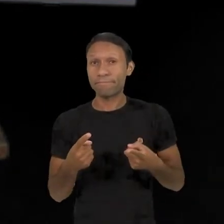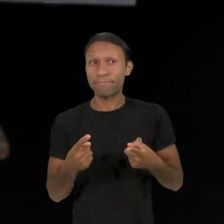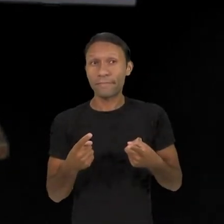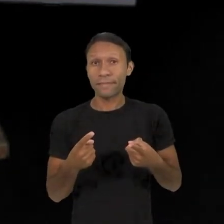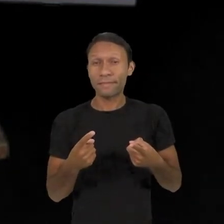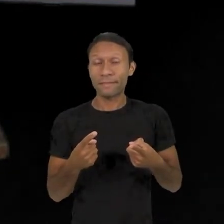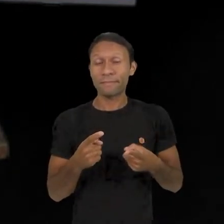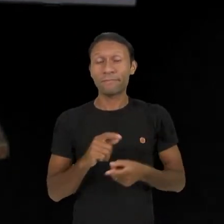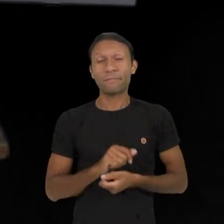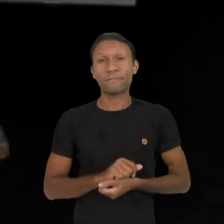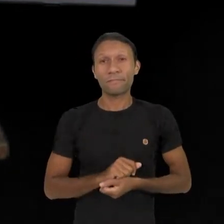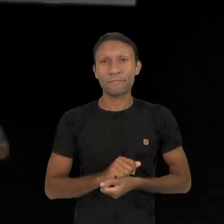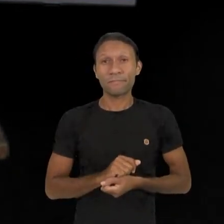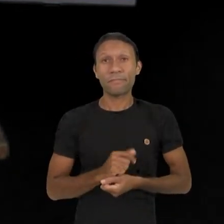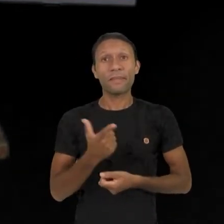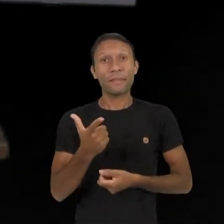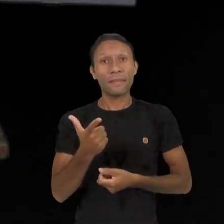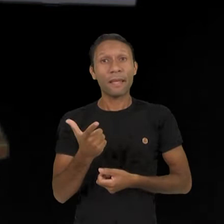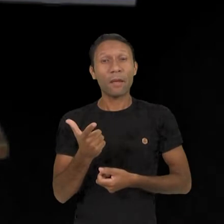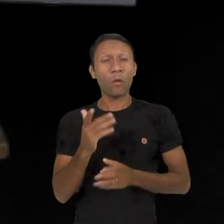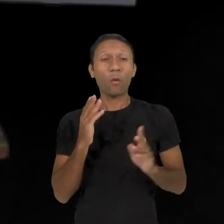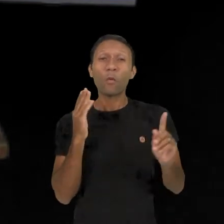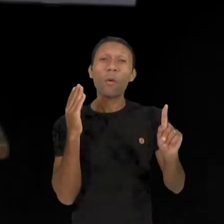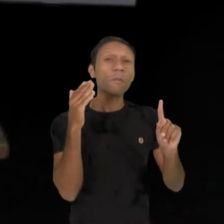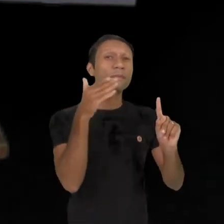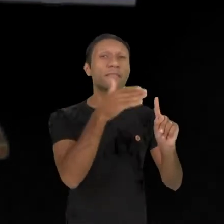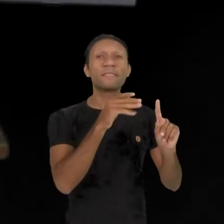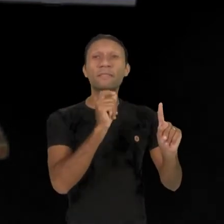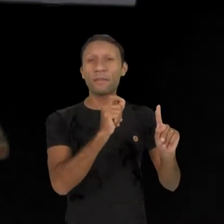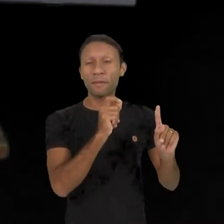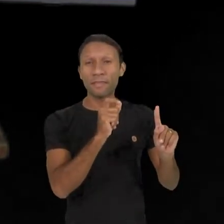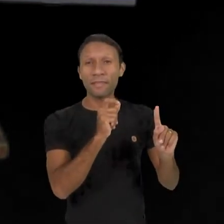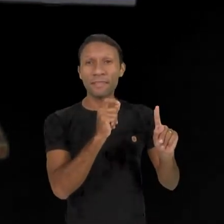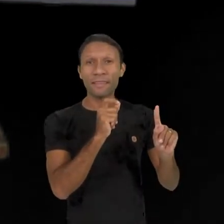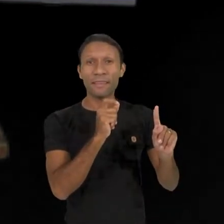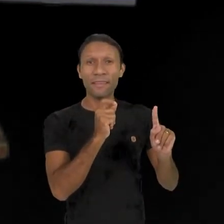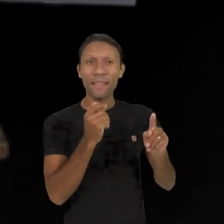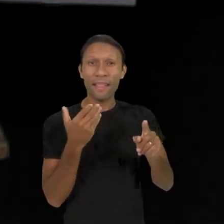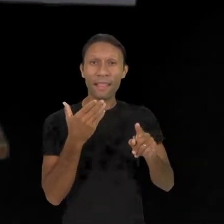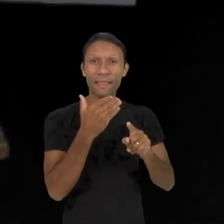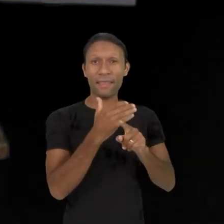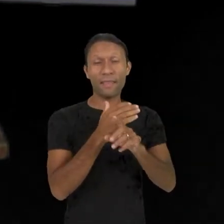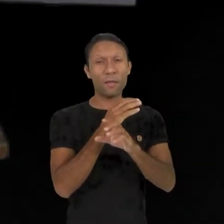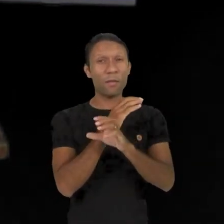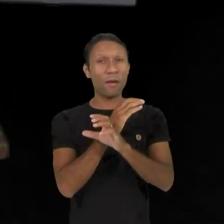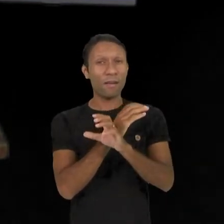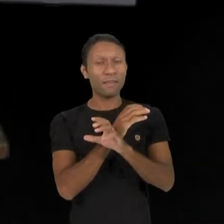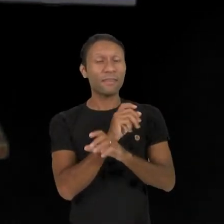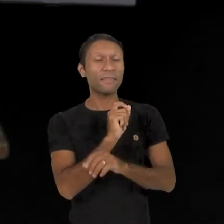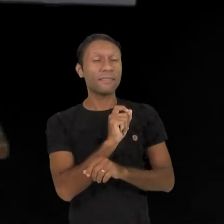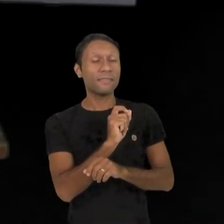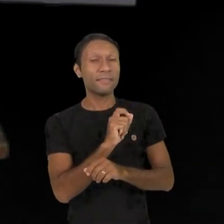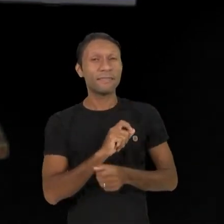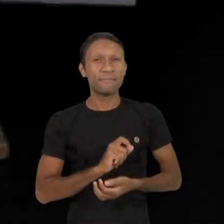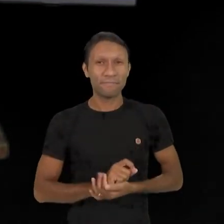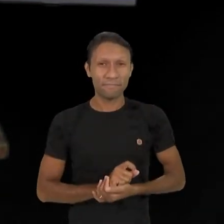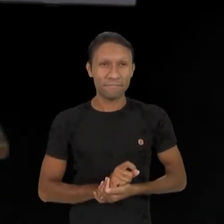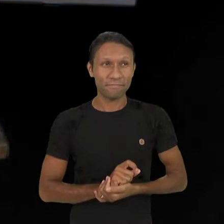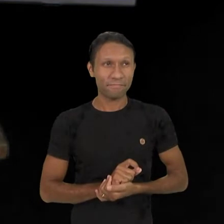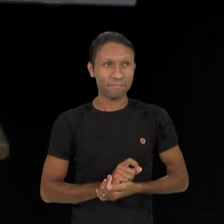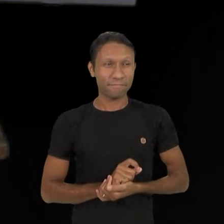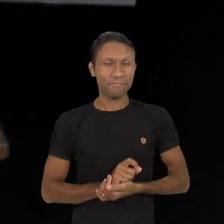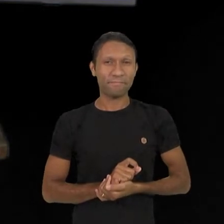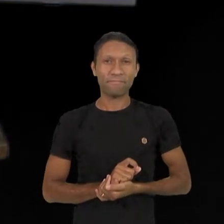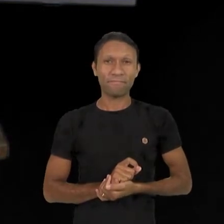importante. Mas tem uma outra função que o cálcio vai atuar no corpo humano, que é